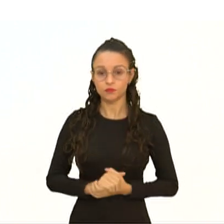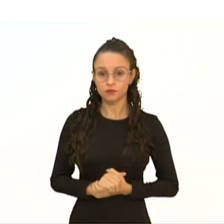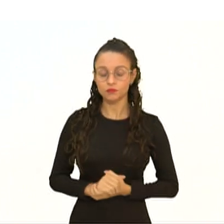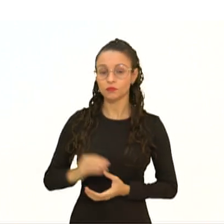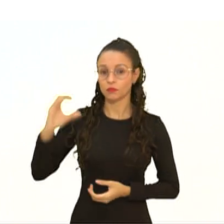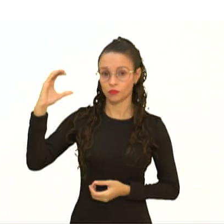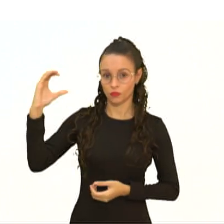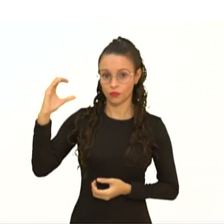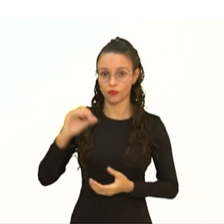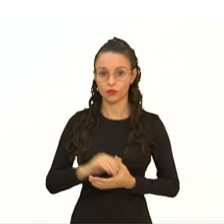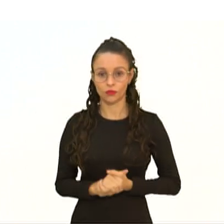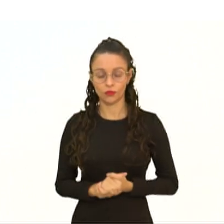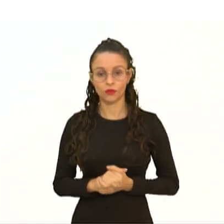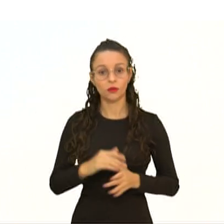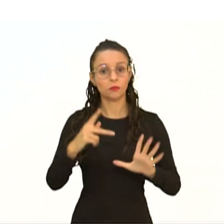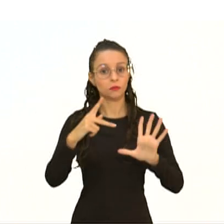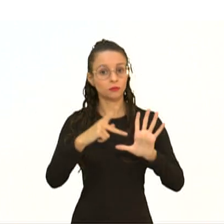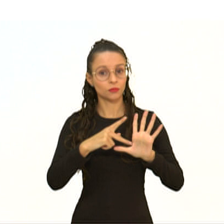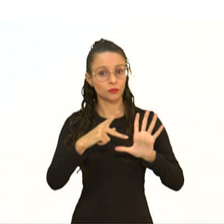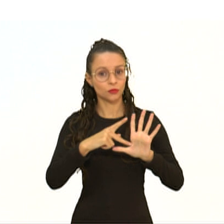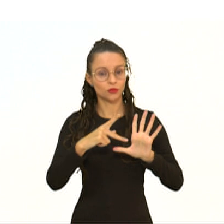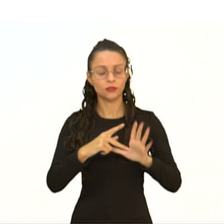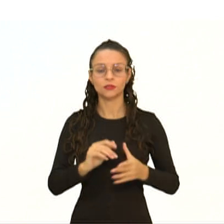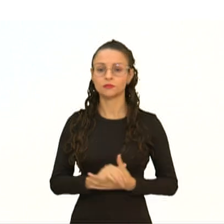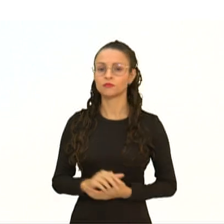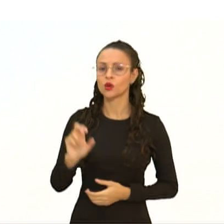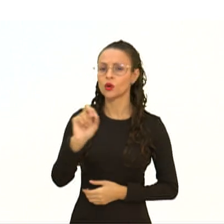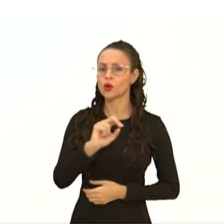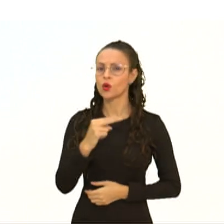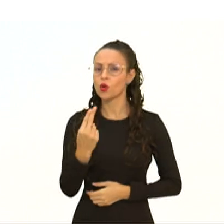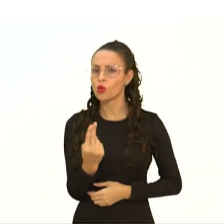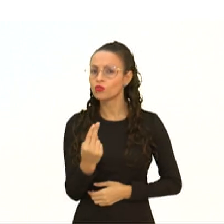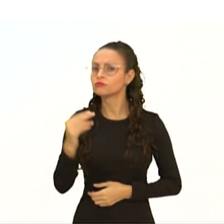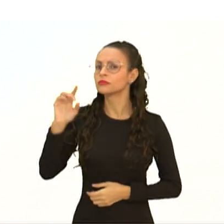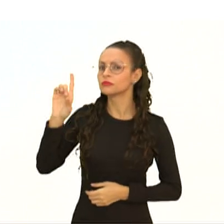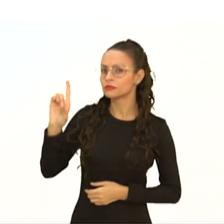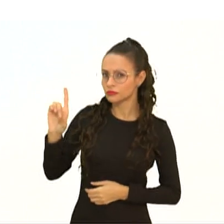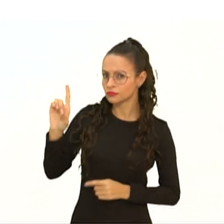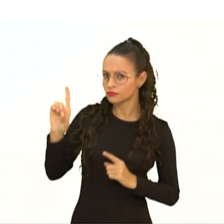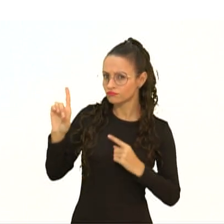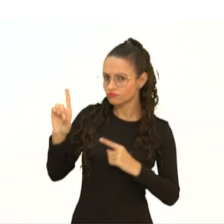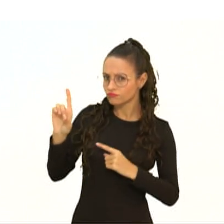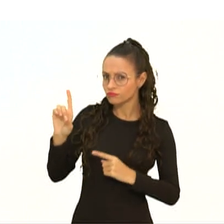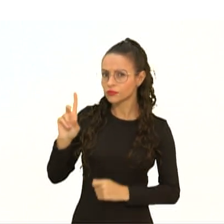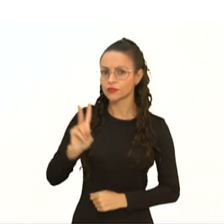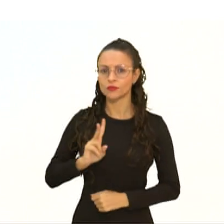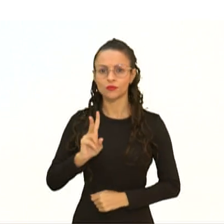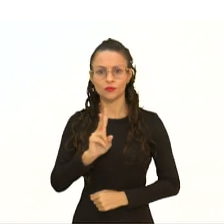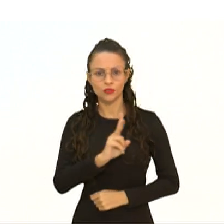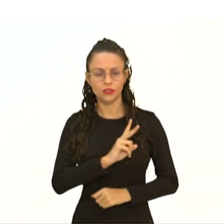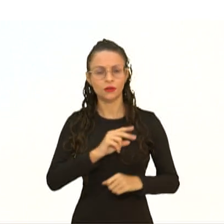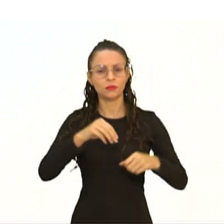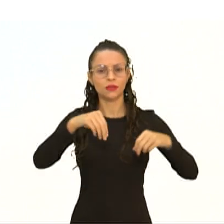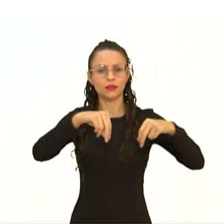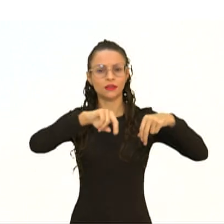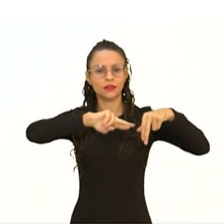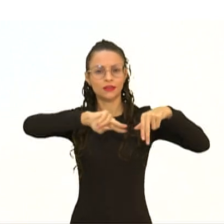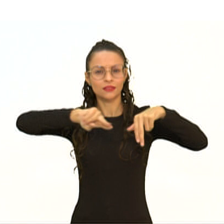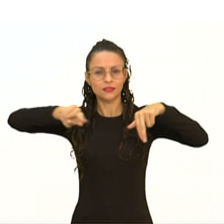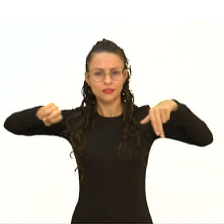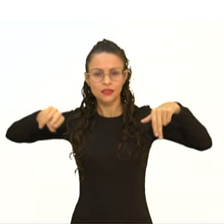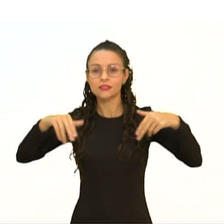alternativa se são as proteínas ou seria alternativa de as vitaminas e os sais